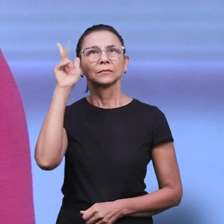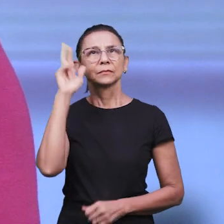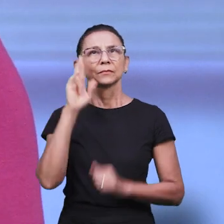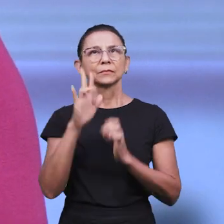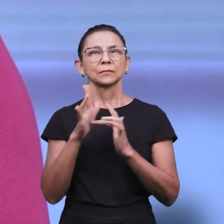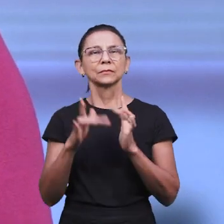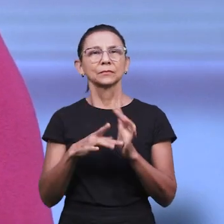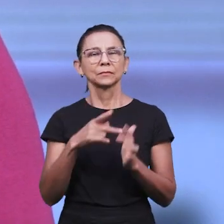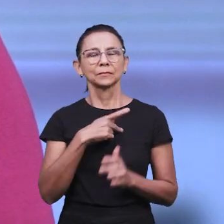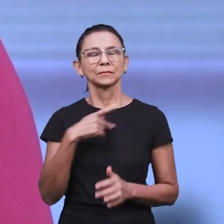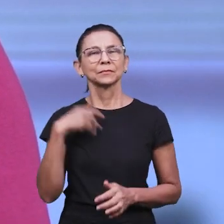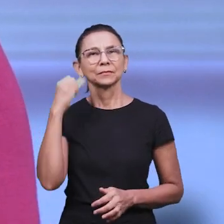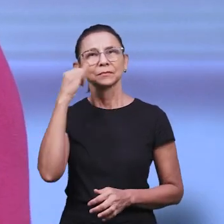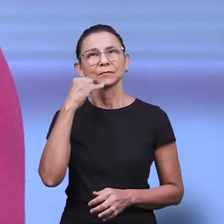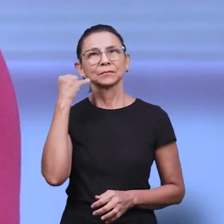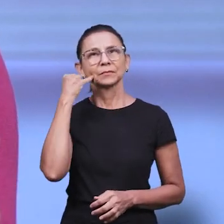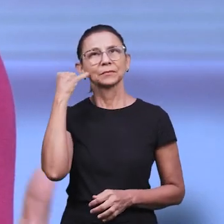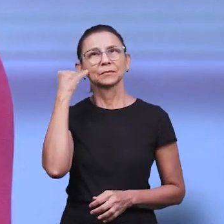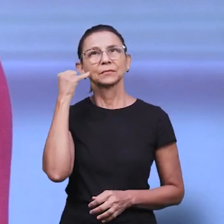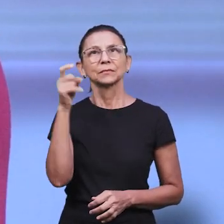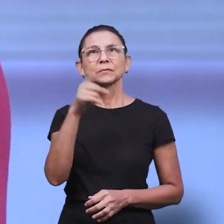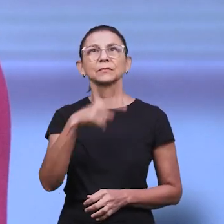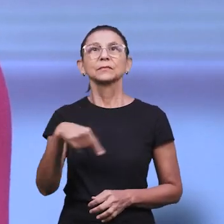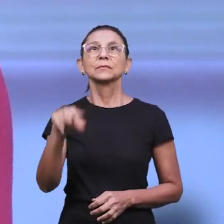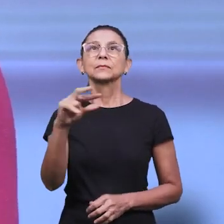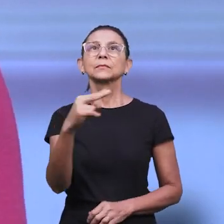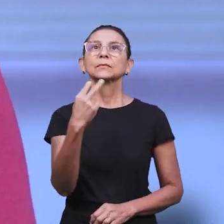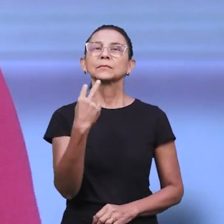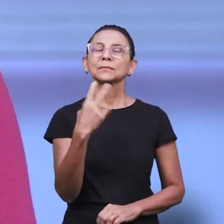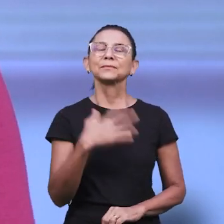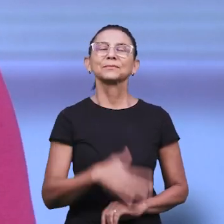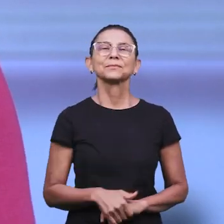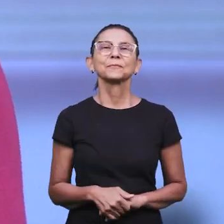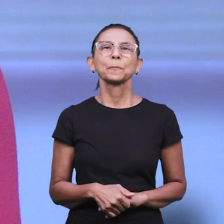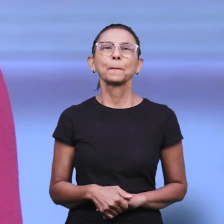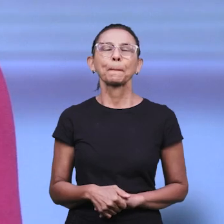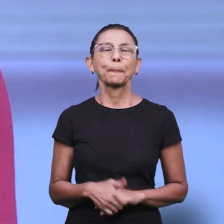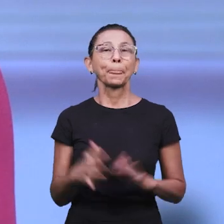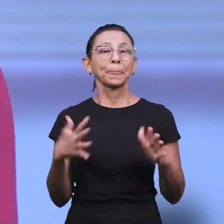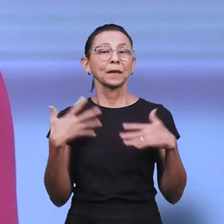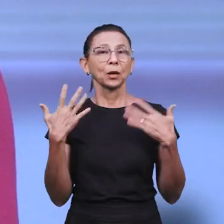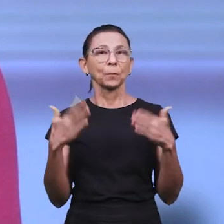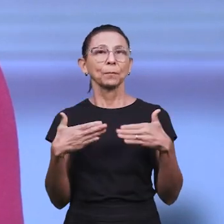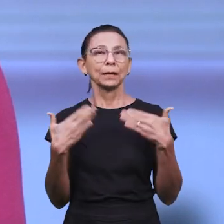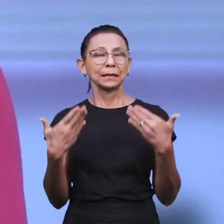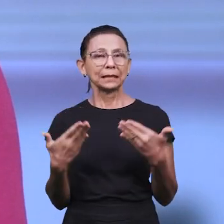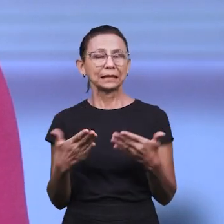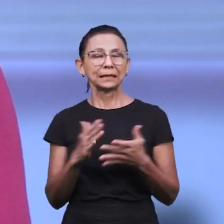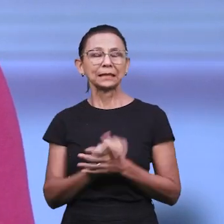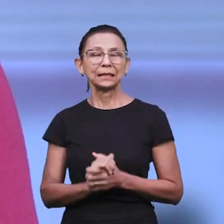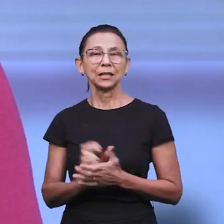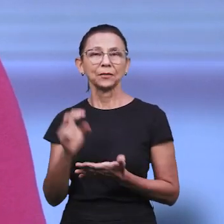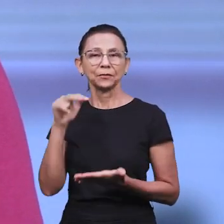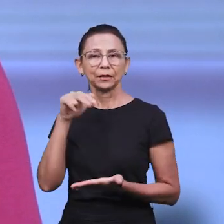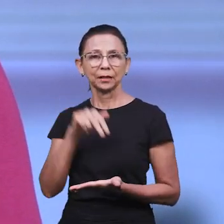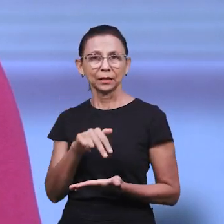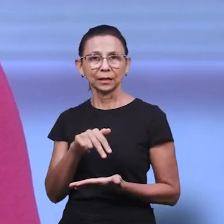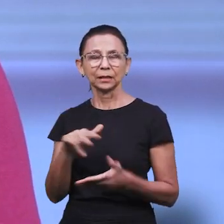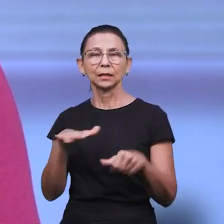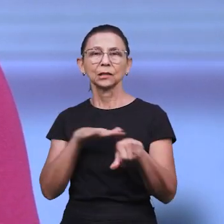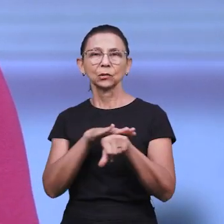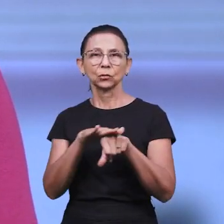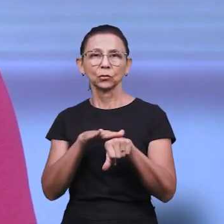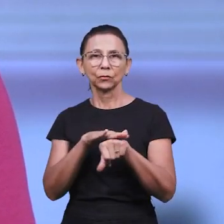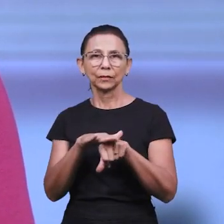A paz do Senhor, Pastor Josias, e a todos vocês que nos assistem. É uma alegria estar aqui para conversarmos